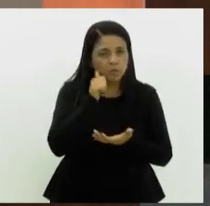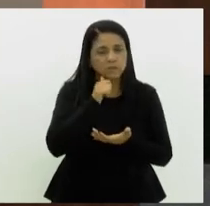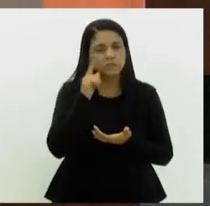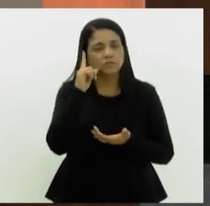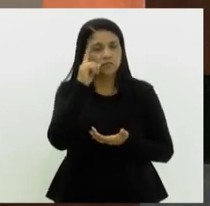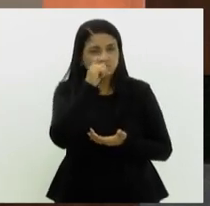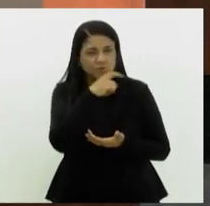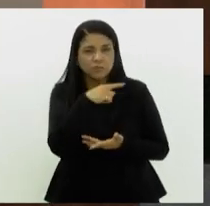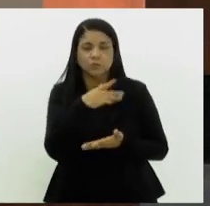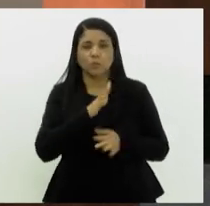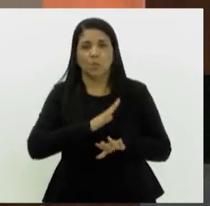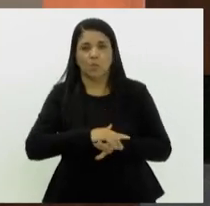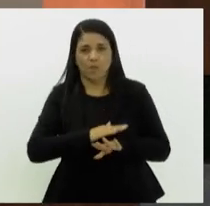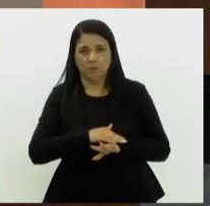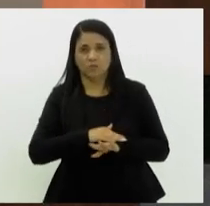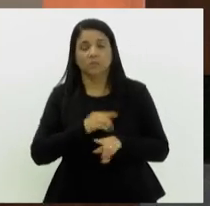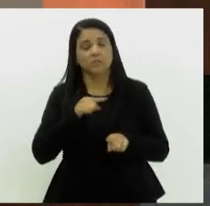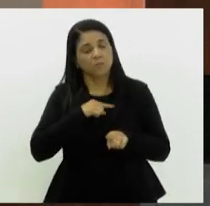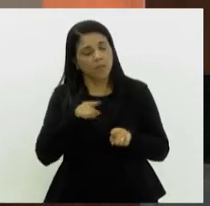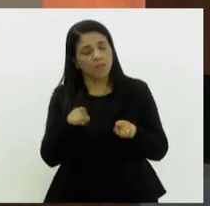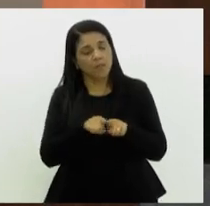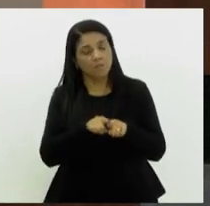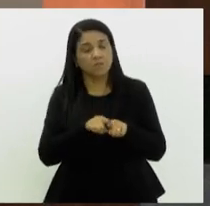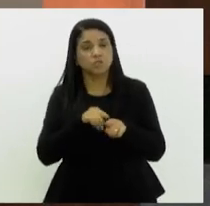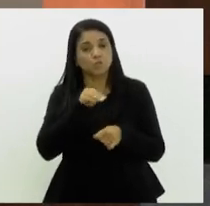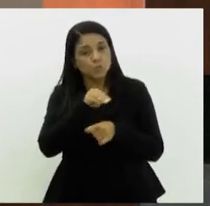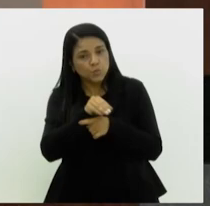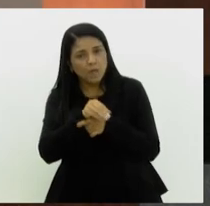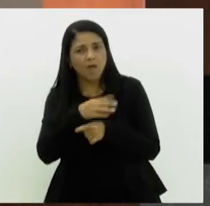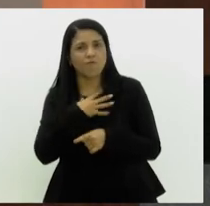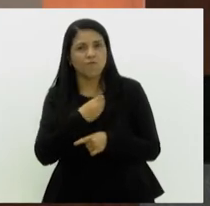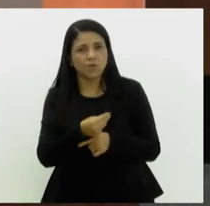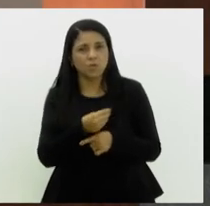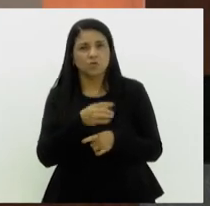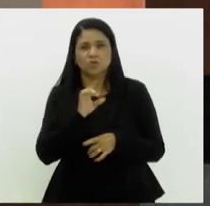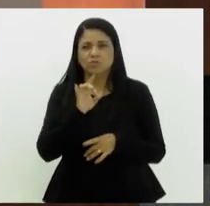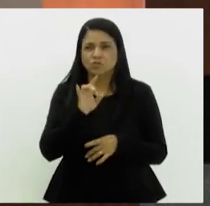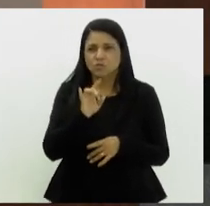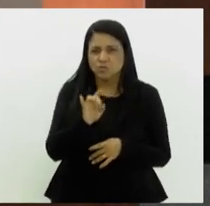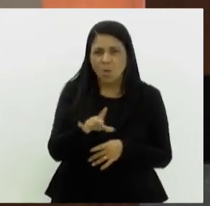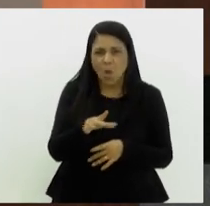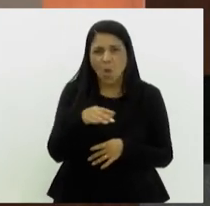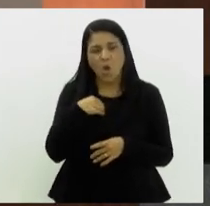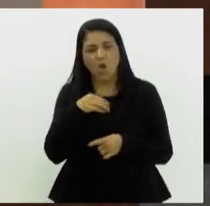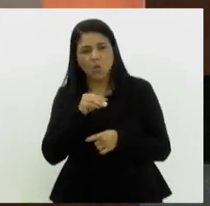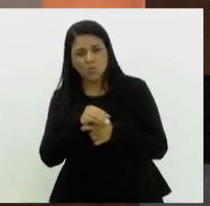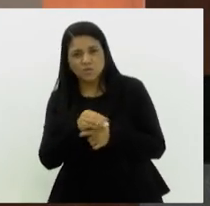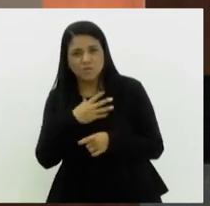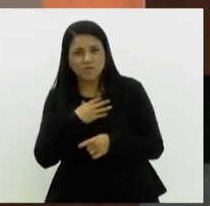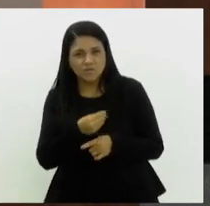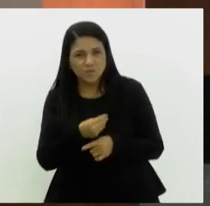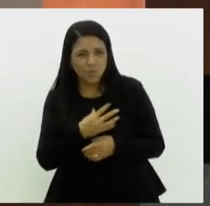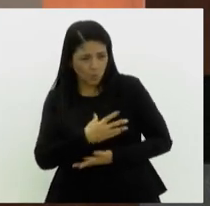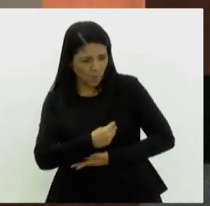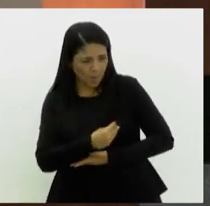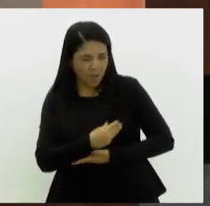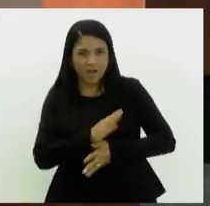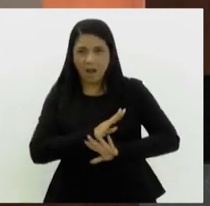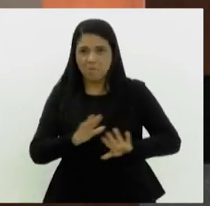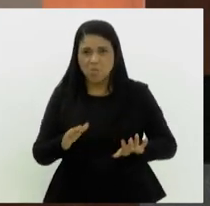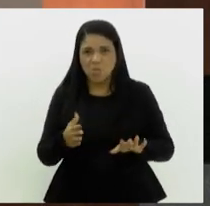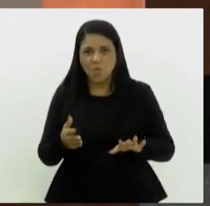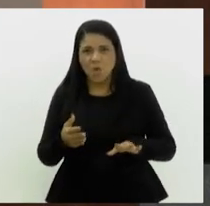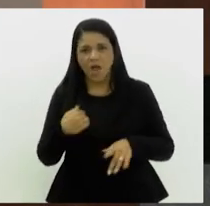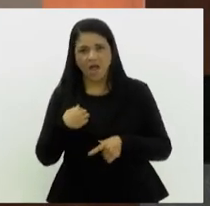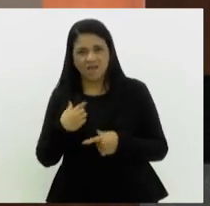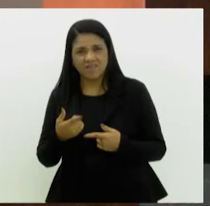mas para que a gente possa exercer a paternidade. A gente não pode se aproximar dos nossos filhos simplesmente quando eles desmamam. A gente tem que se